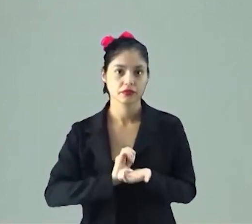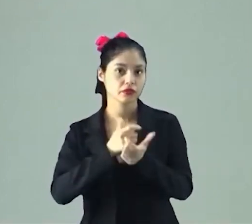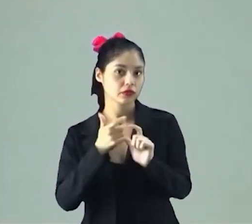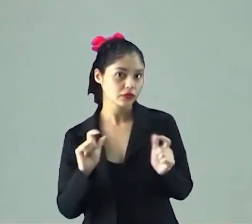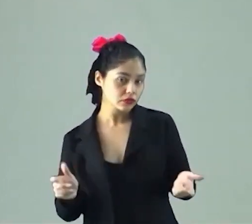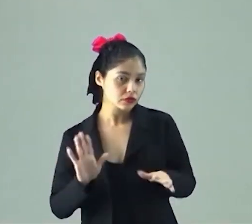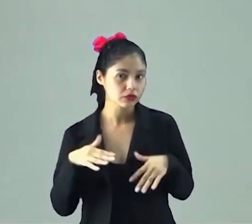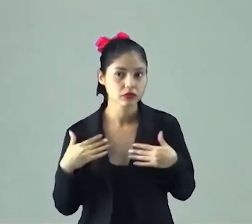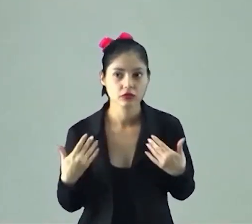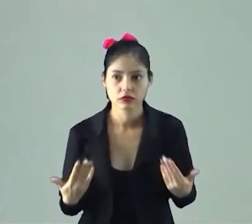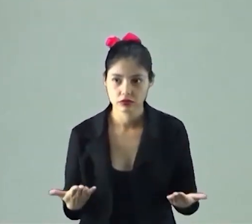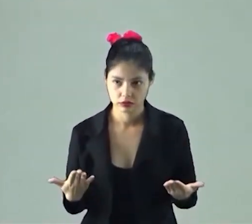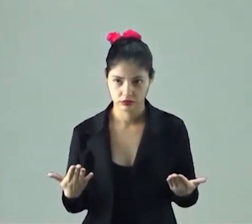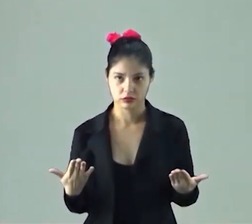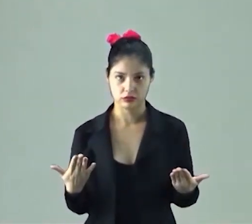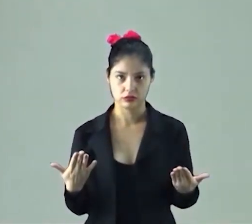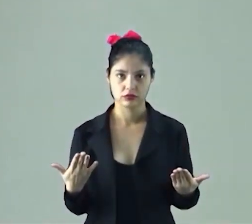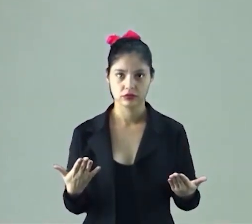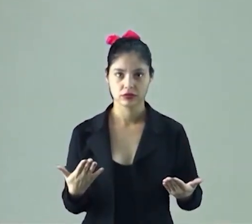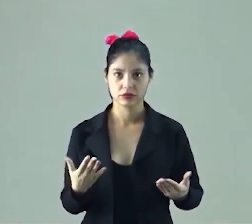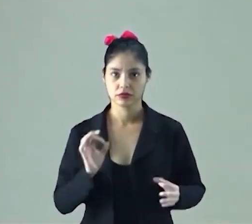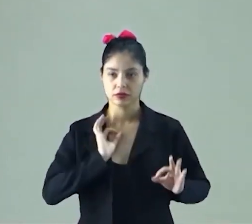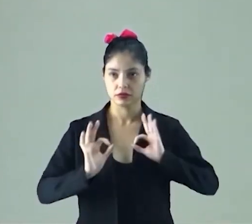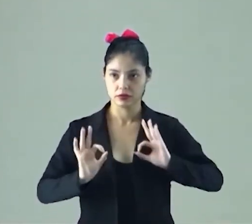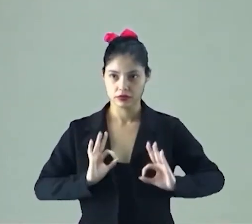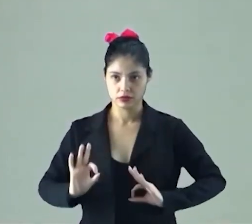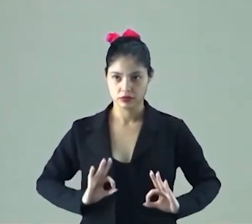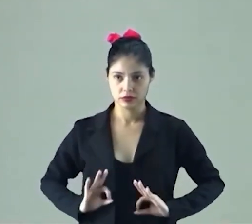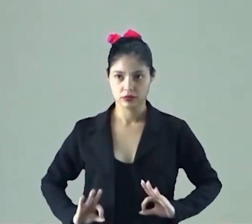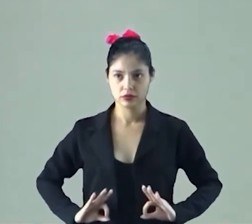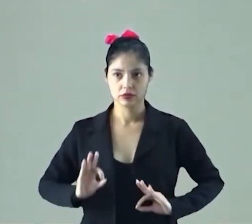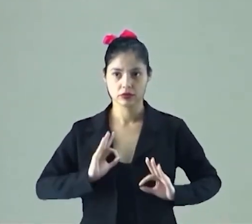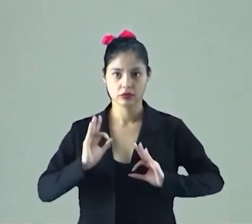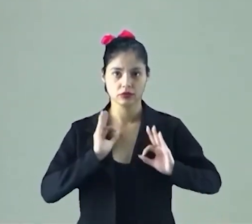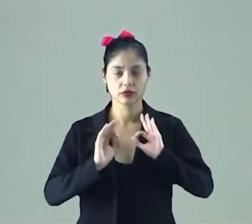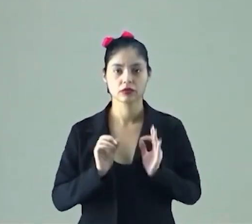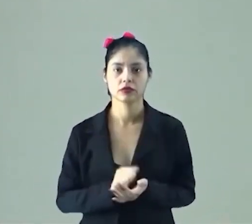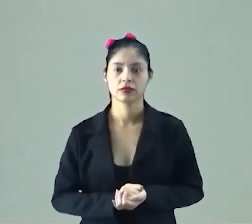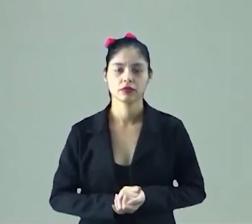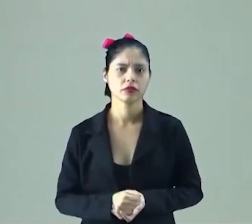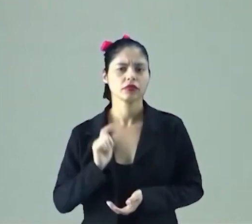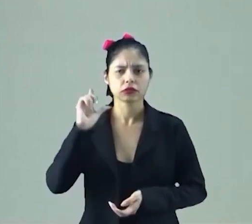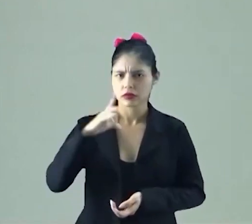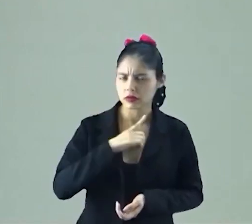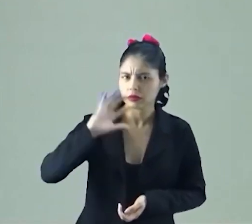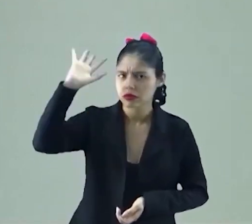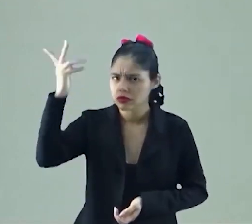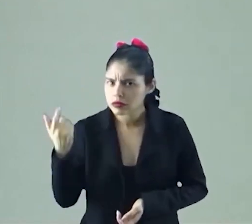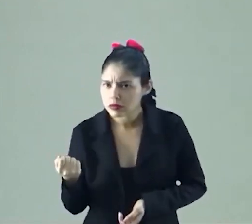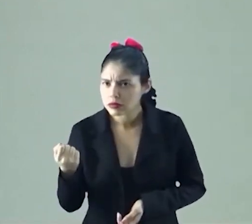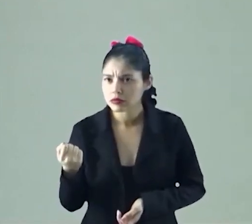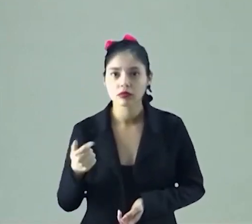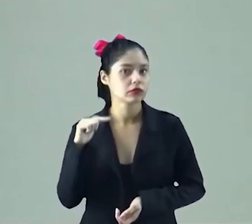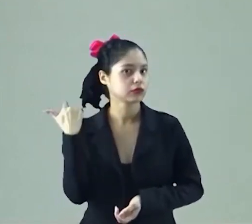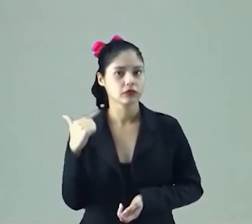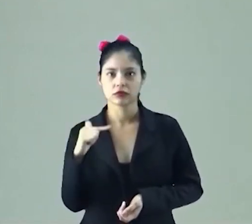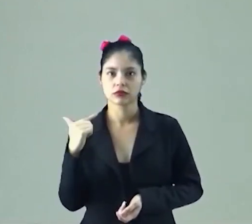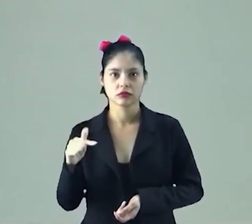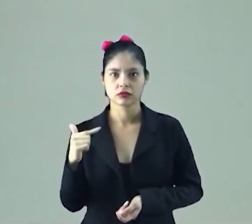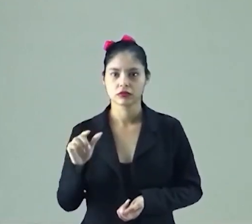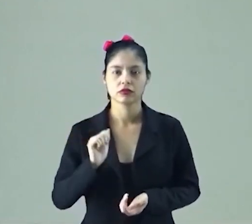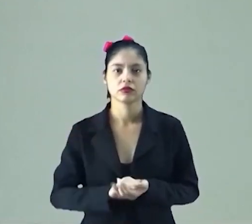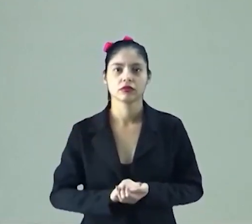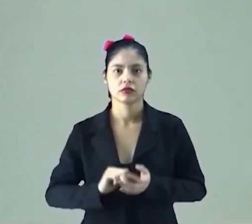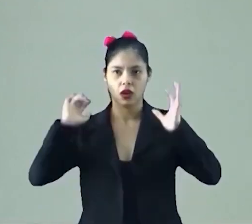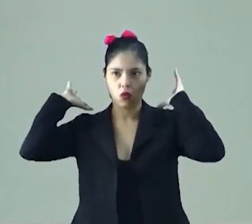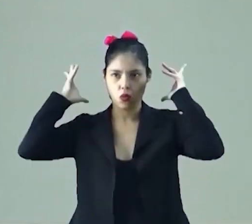maior felino das Américas, a onça. A onça existe lá na África? Não, porque lá na África eu tenho o leão, que é o